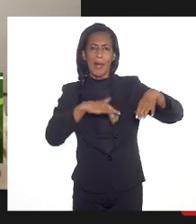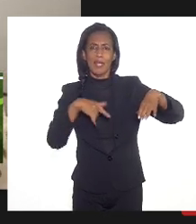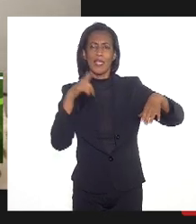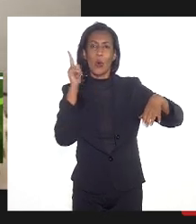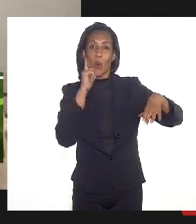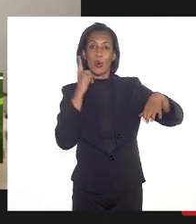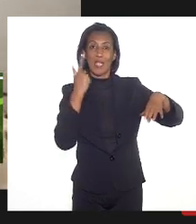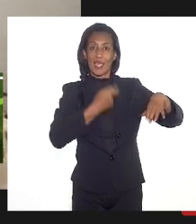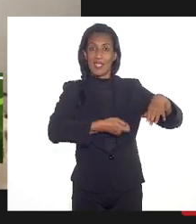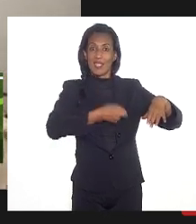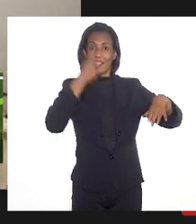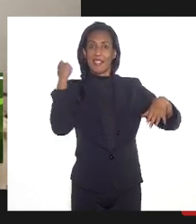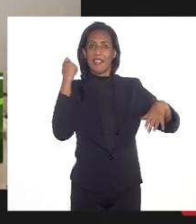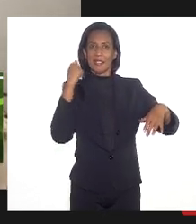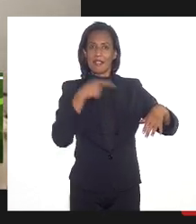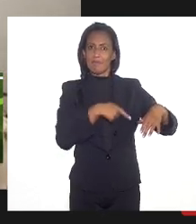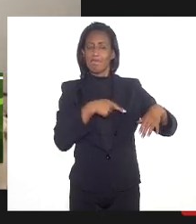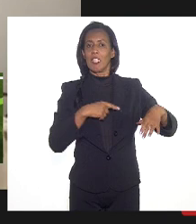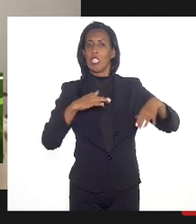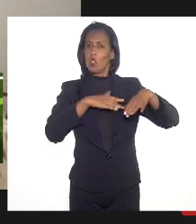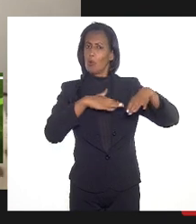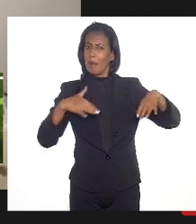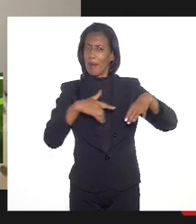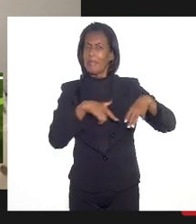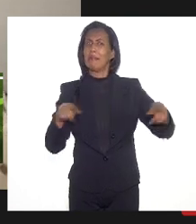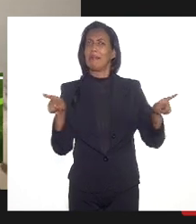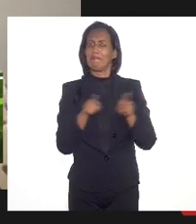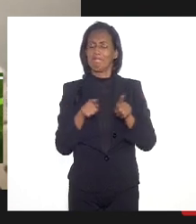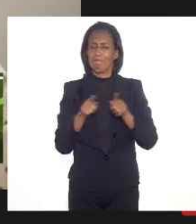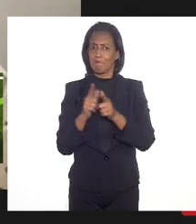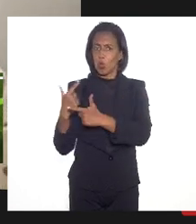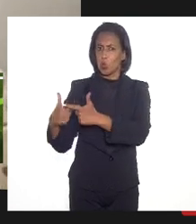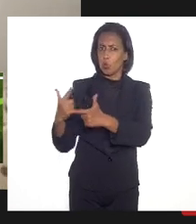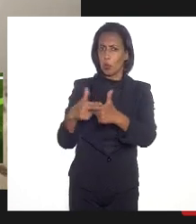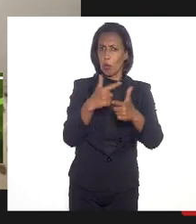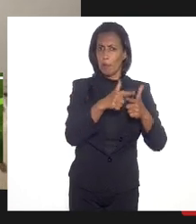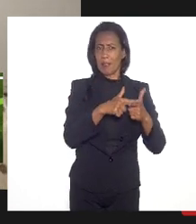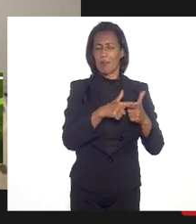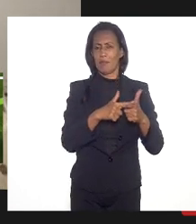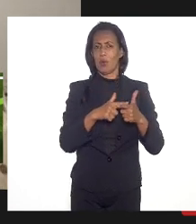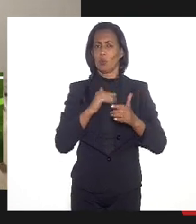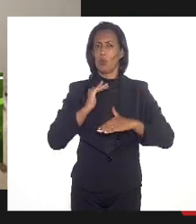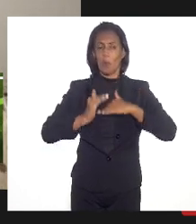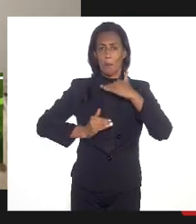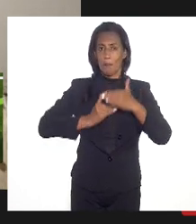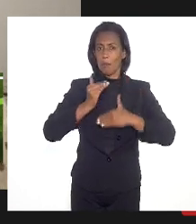de Guanabara que é completamente vulnerabilizada, enfim, com todo o processo